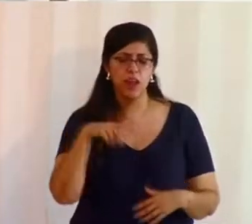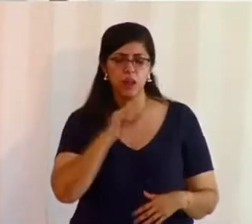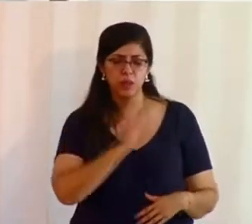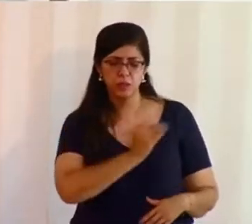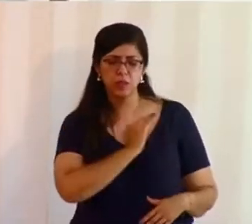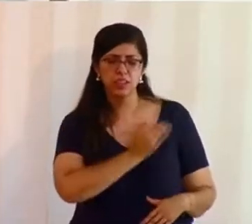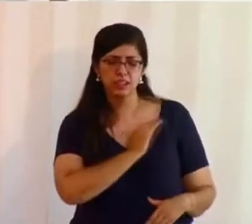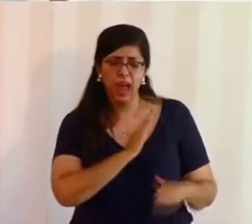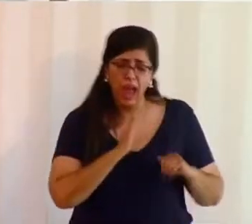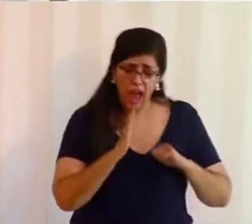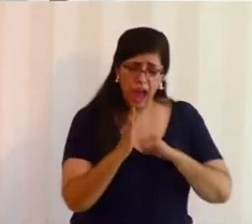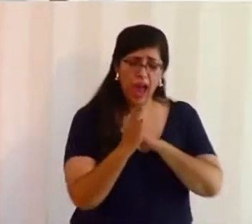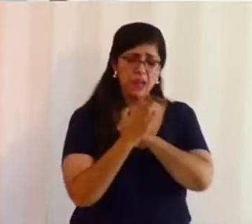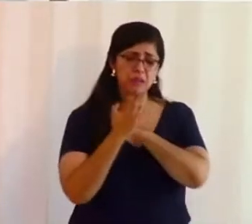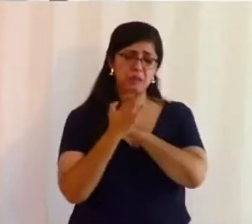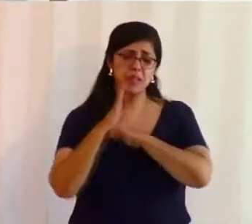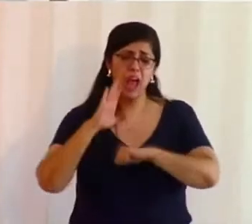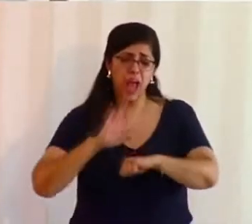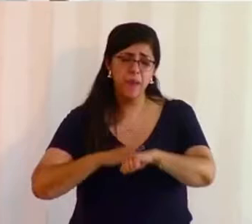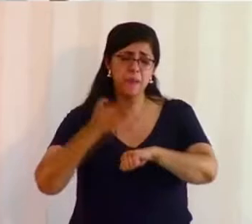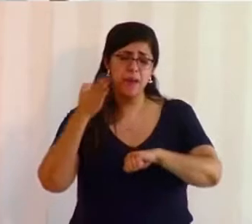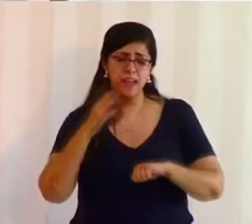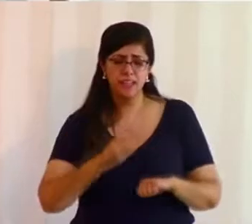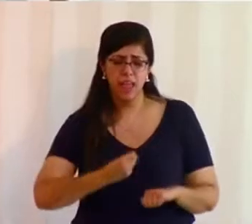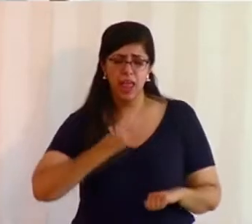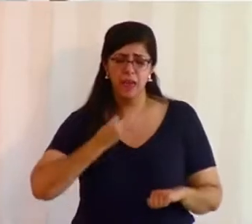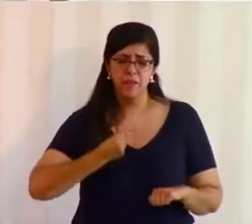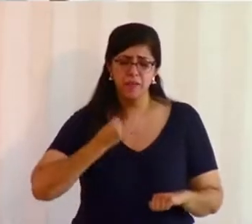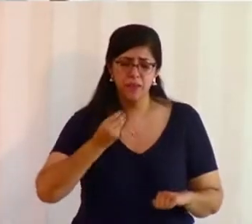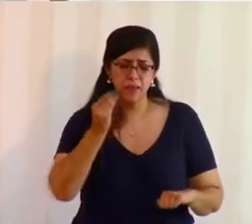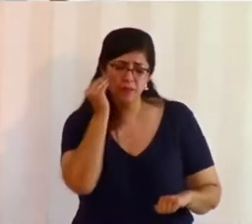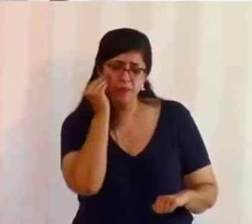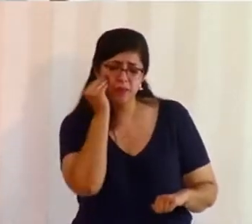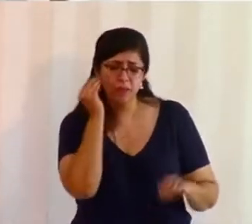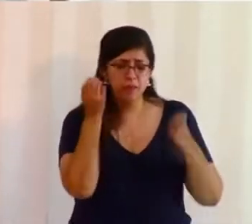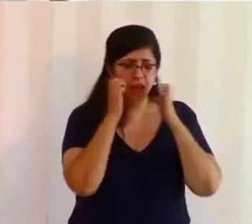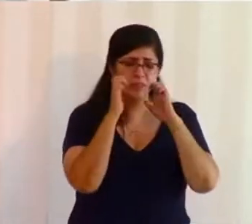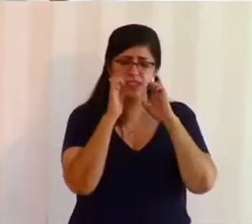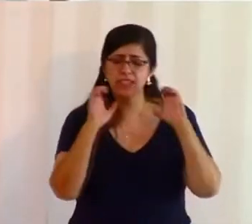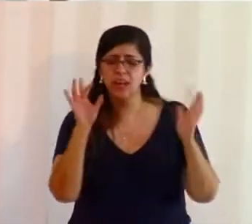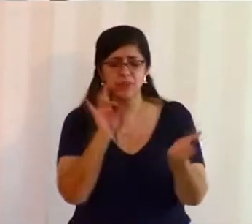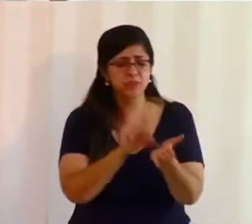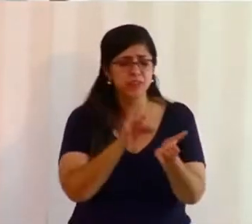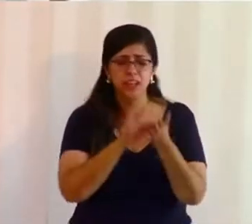coração, ajuda-nos, ó Deus, a vivermos este Evangelho que está sendo pregado